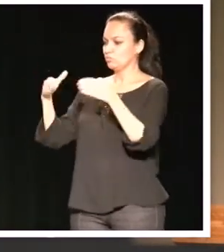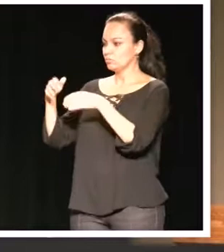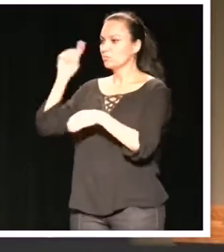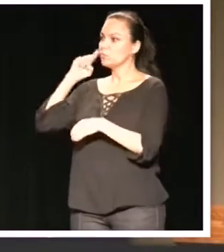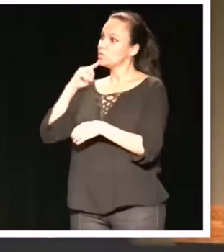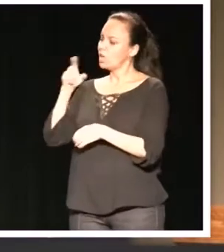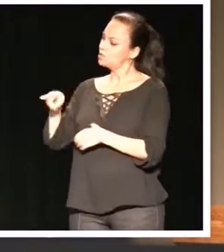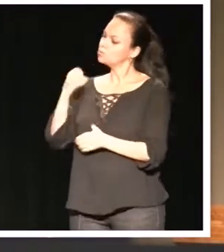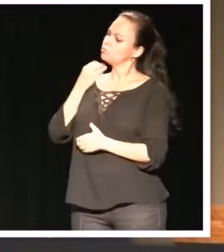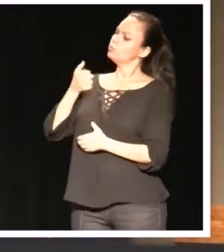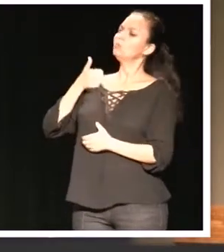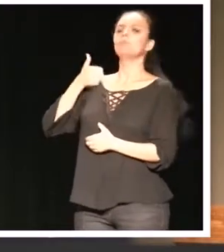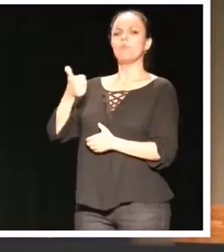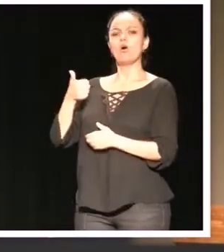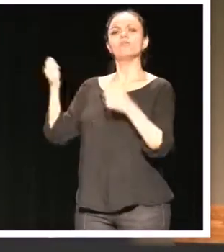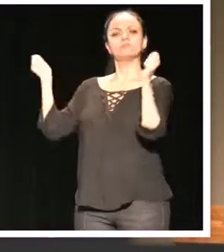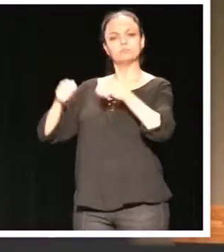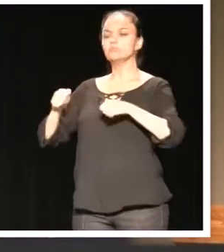é bom.